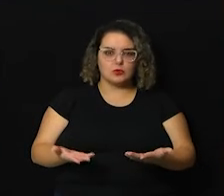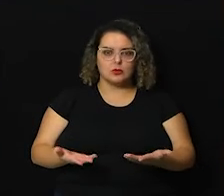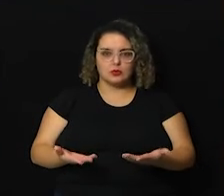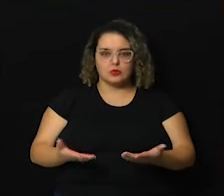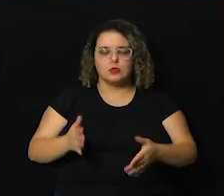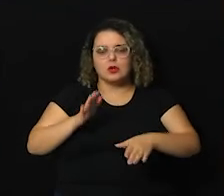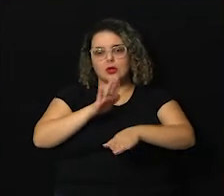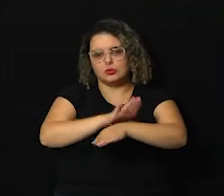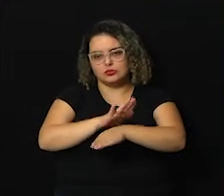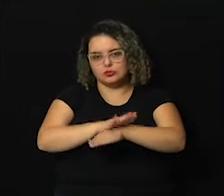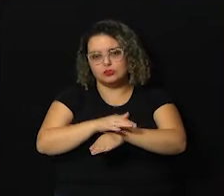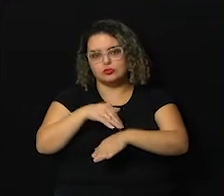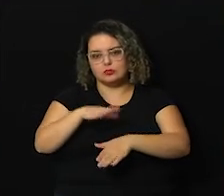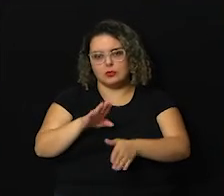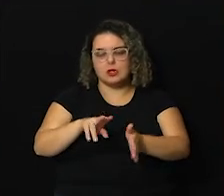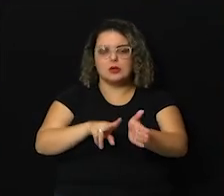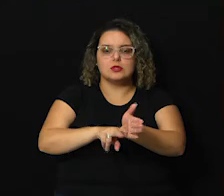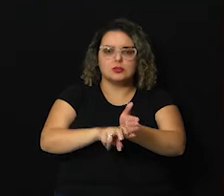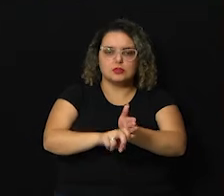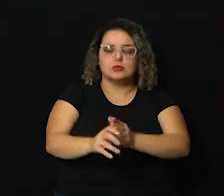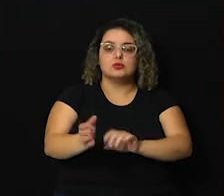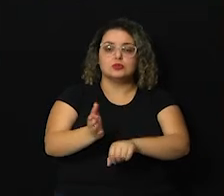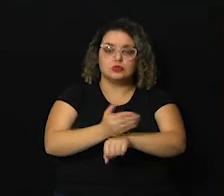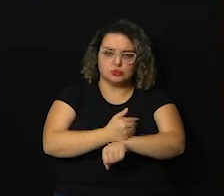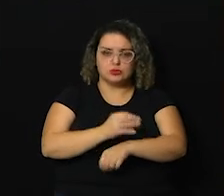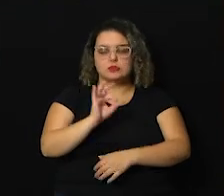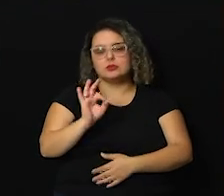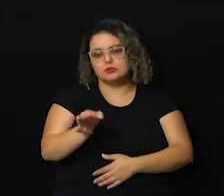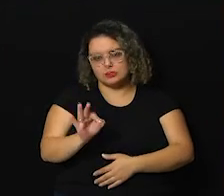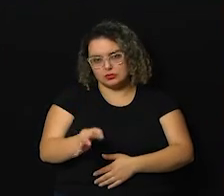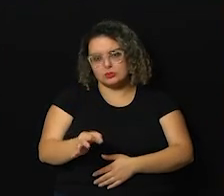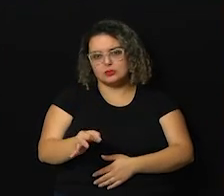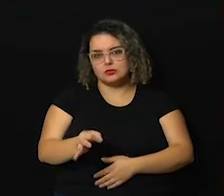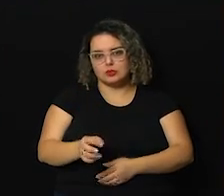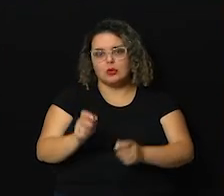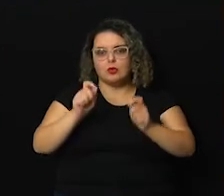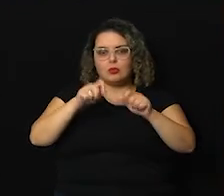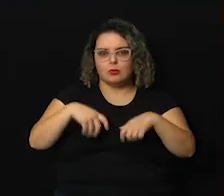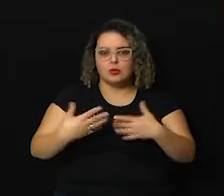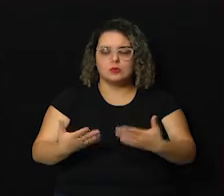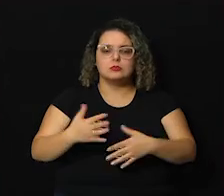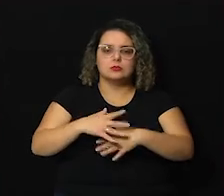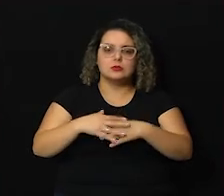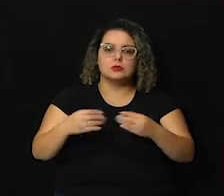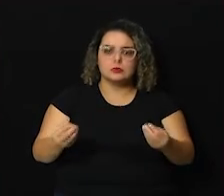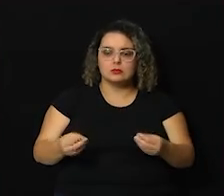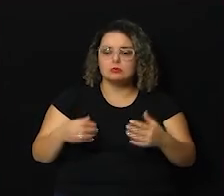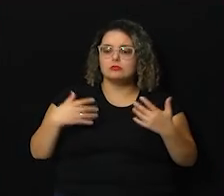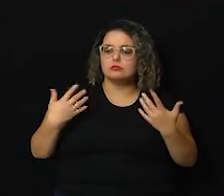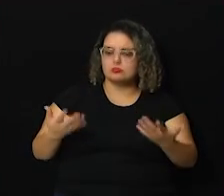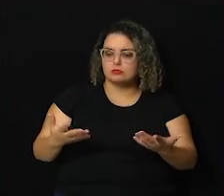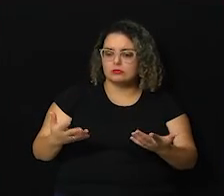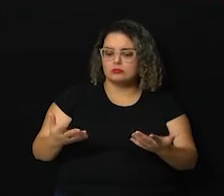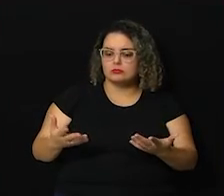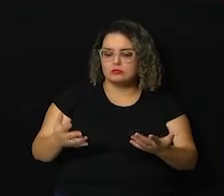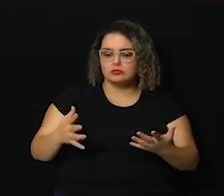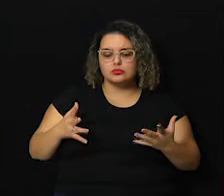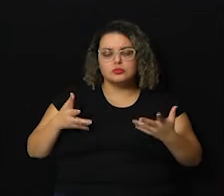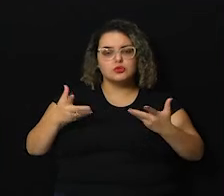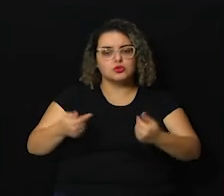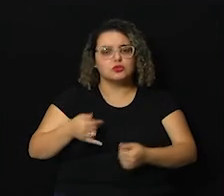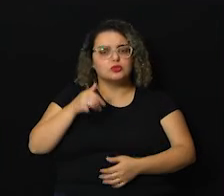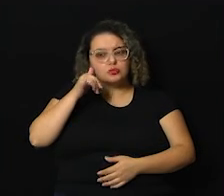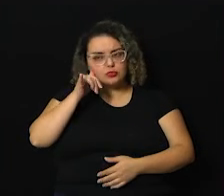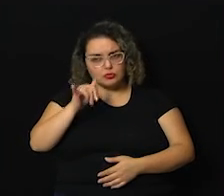realmente favorece mais o diagnóstico precoce e, certamente, a possibilidade de curar. Doutor, é possível, de uma maneira